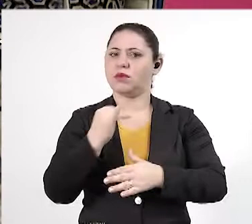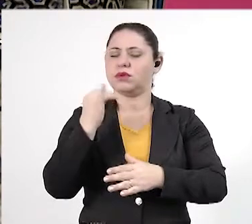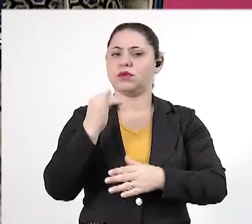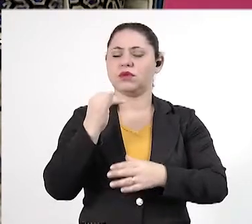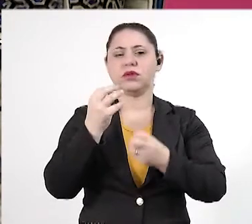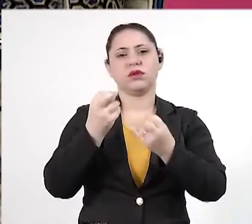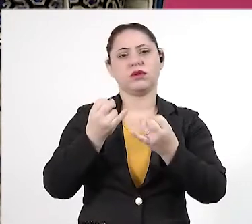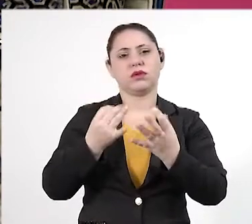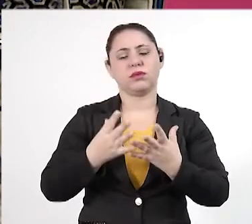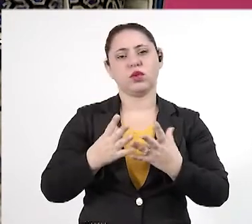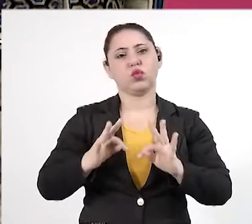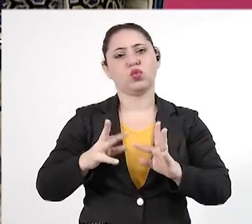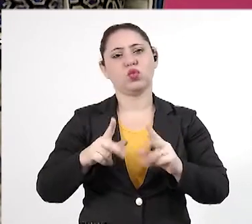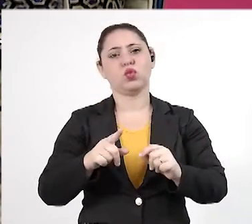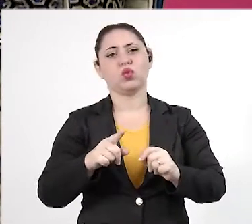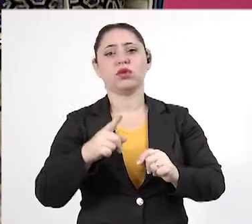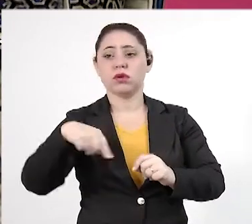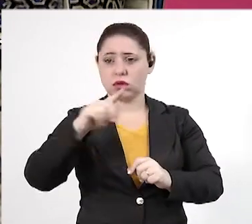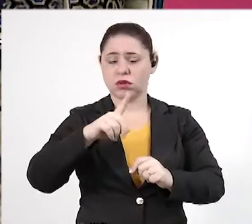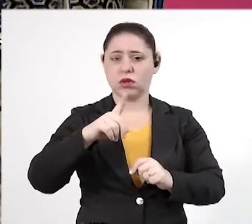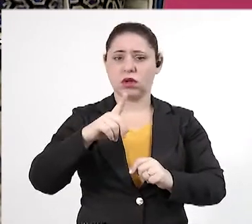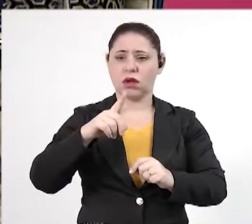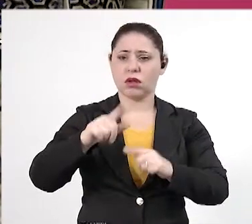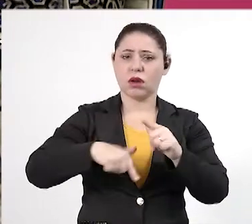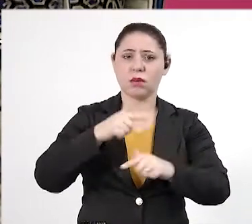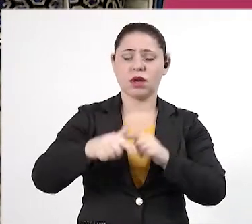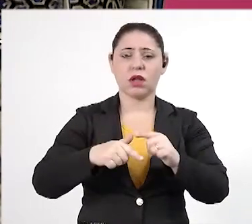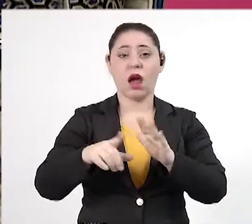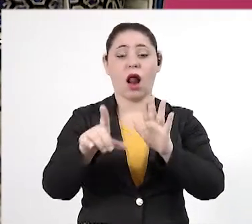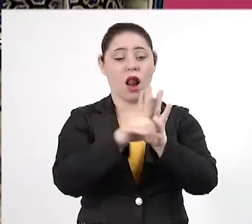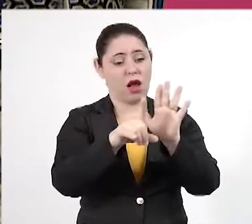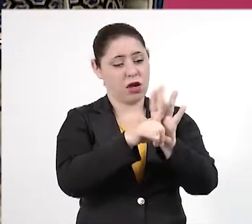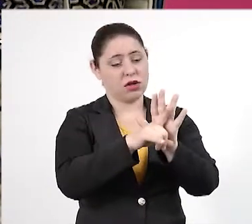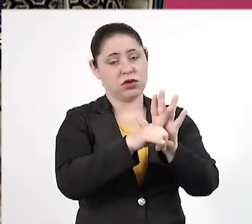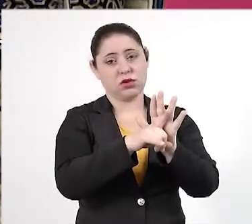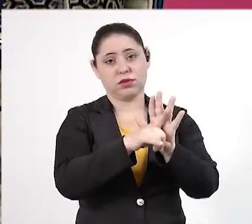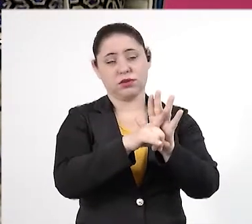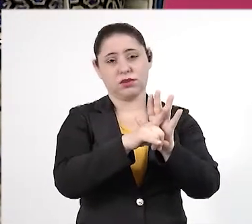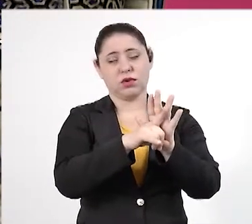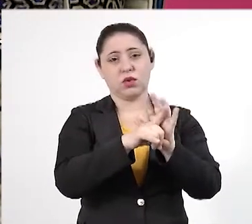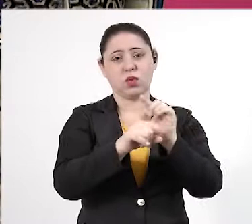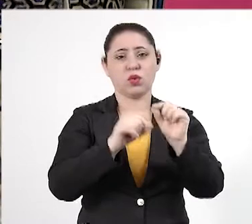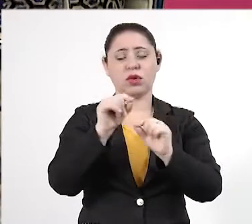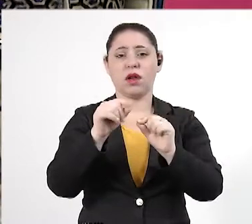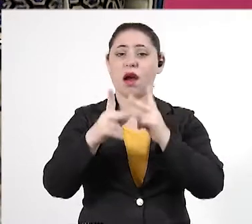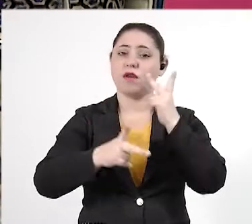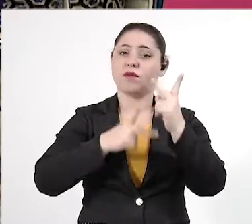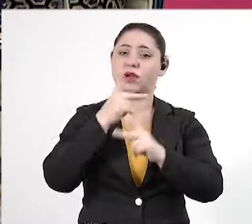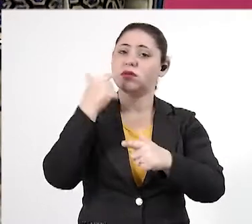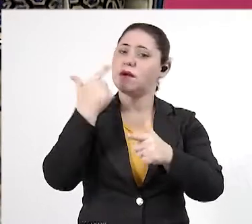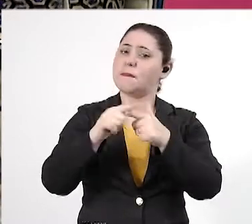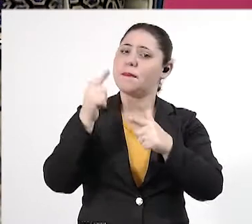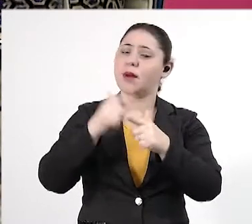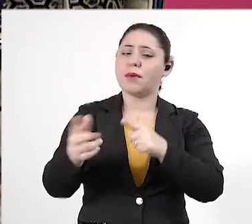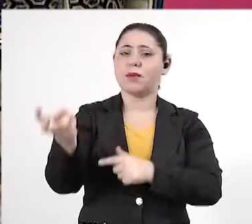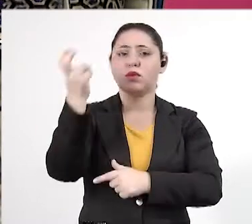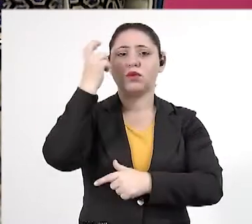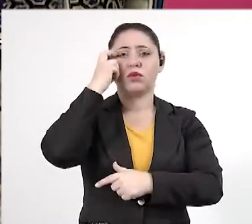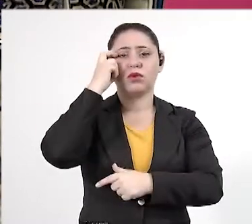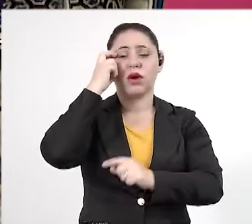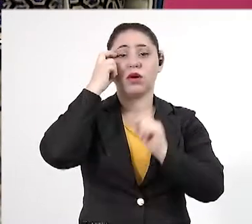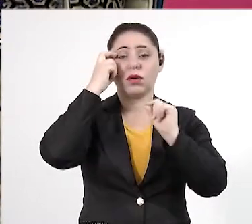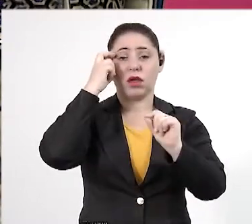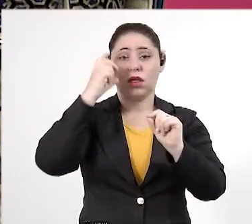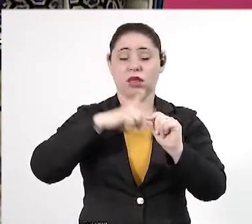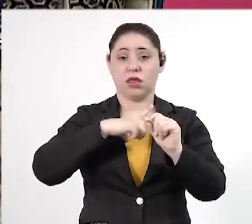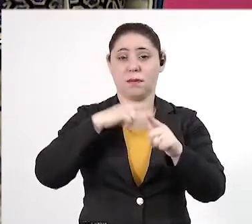importante que diz respeito a tudo isso que a gente está tratando hoje, que é sobre as leis. Então, nós estamos falando de problemas